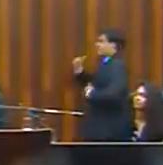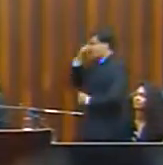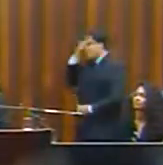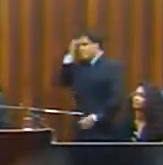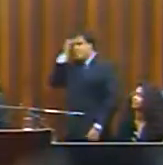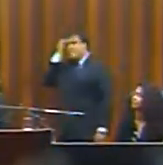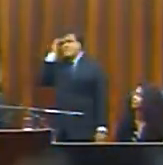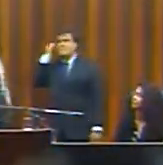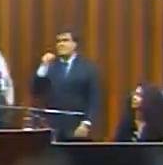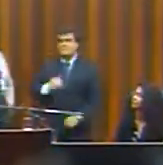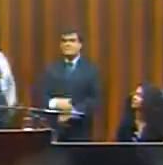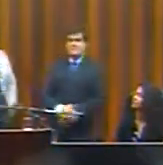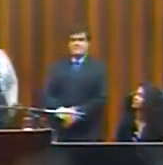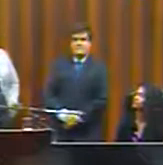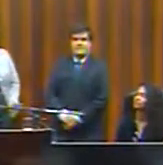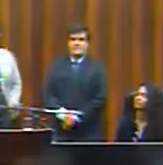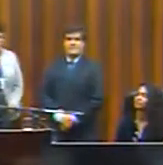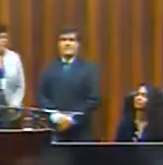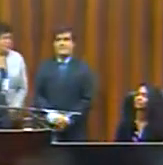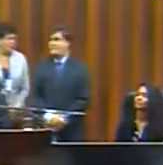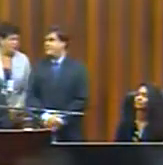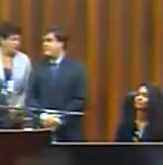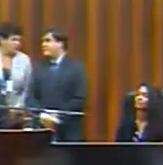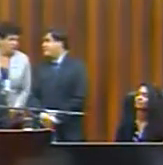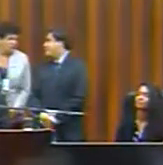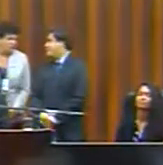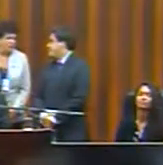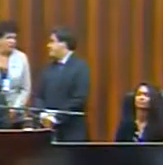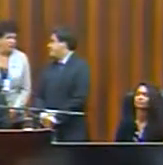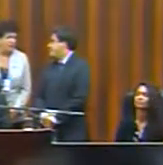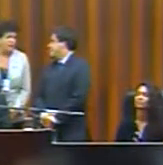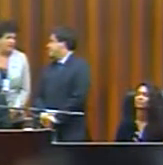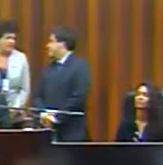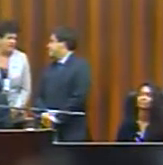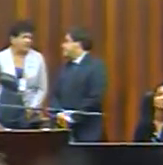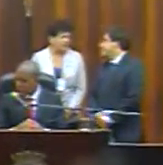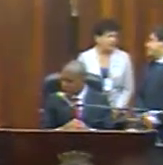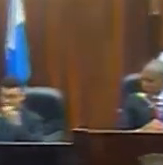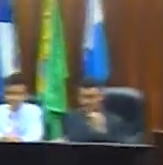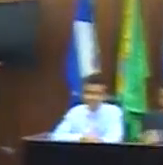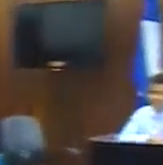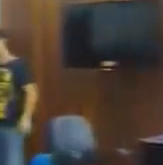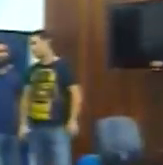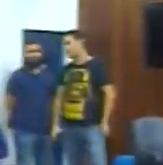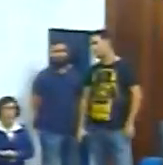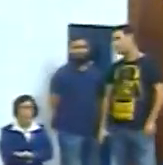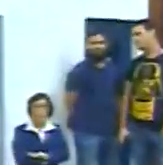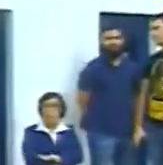presente. Com a palavra, o nobre vereador Marco Antônio Borges de Magalhães.